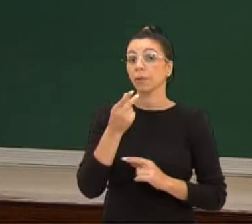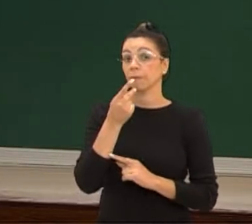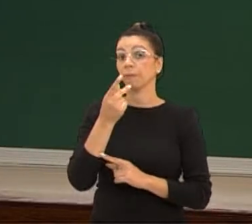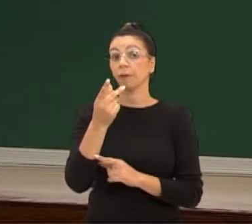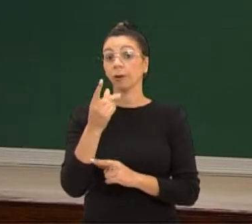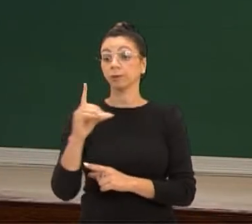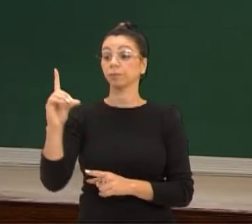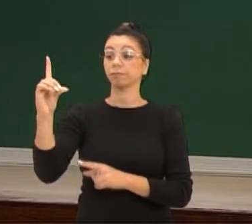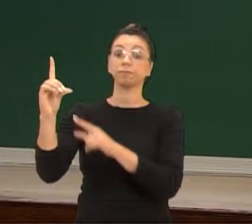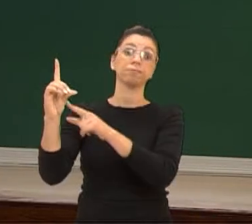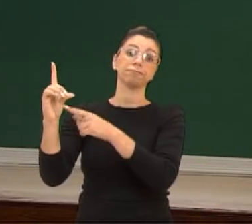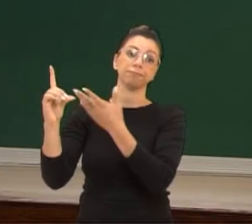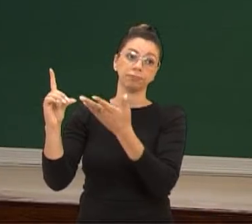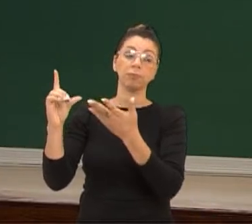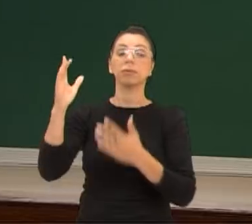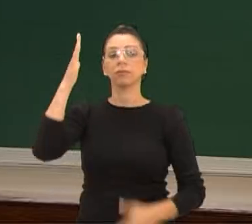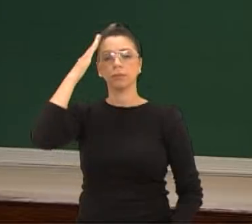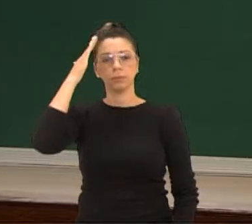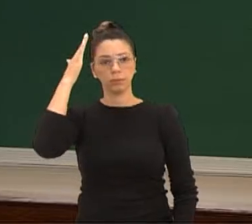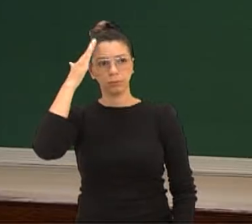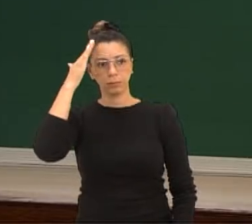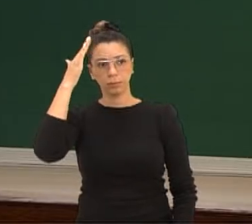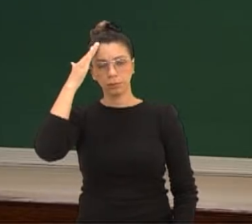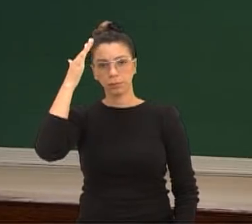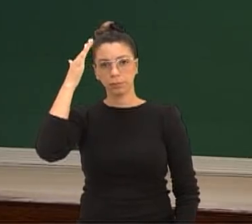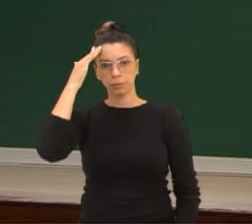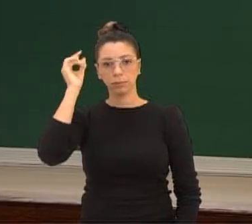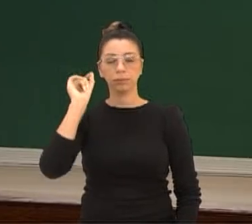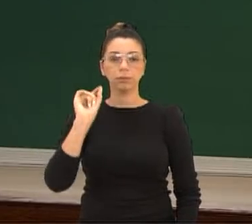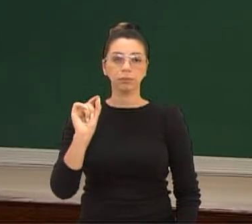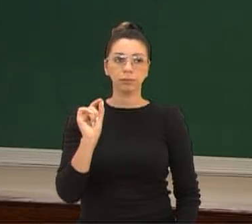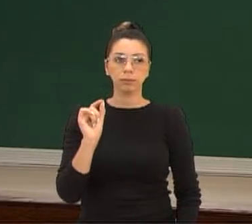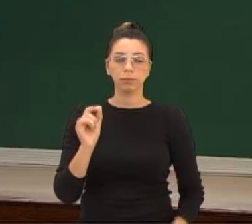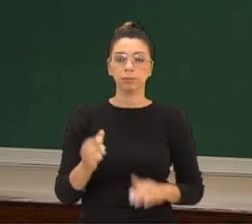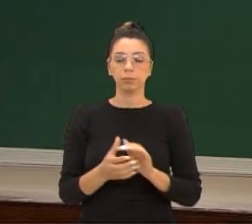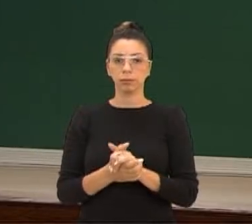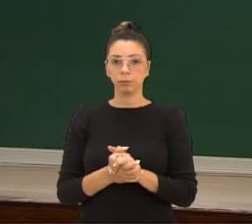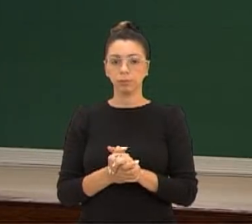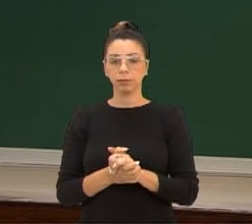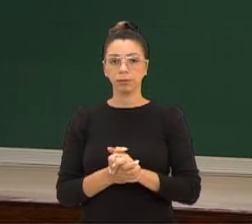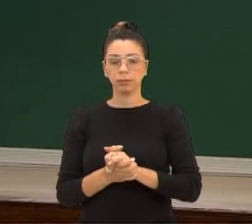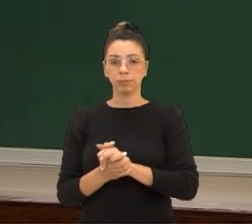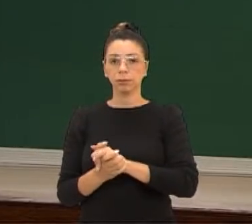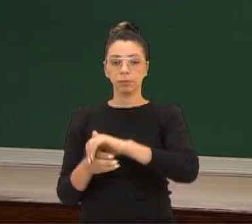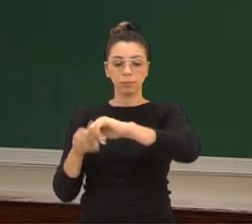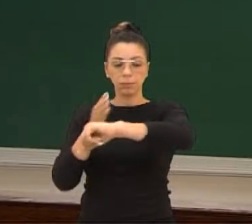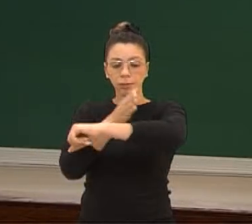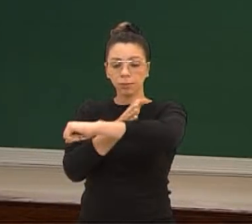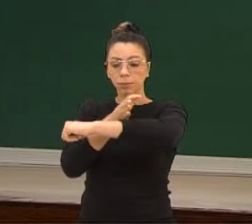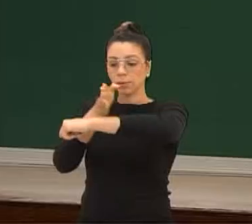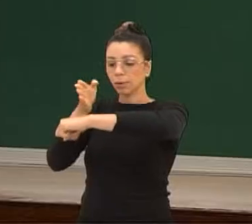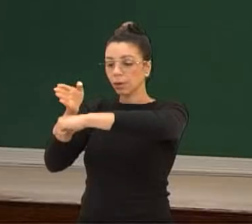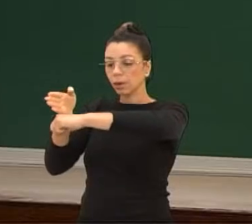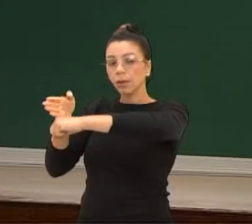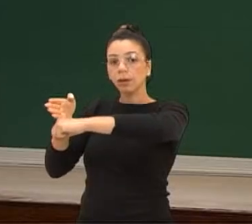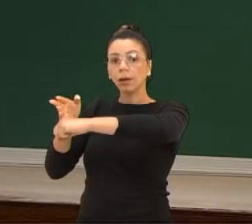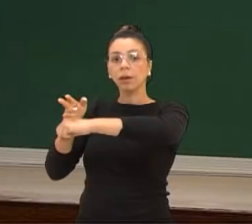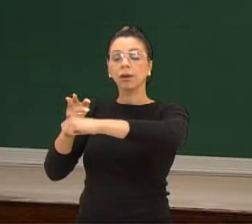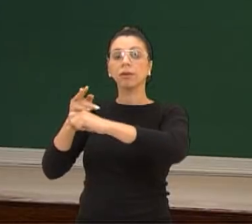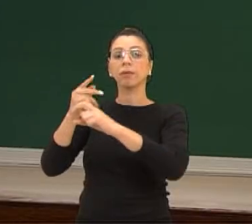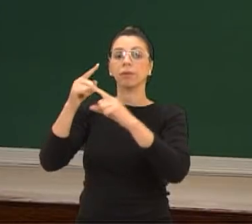aqui nessa figura, mas nós sabemos que o diâmetro é 2 vezes o valor do raio,